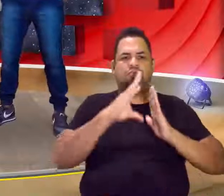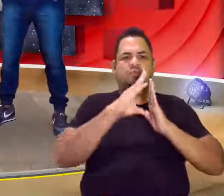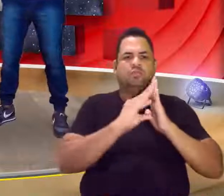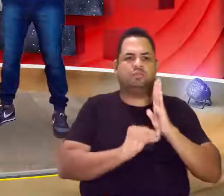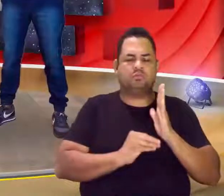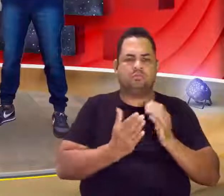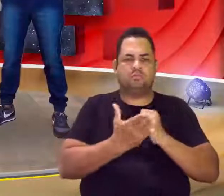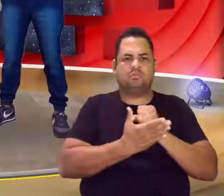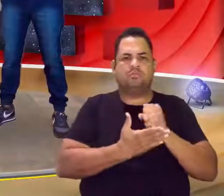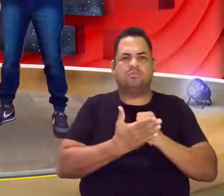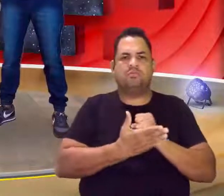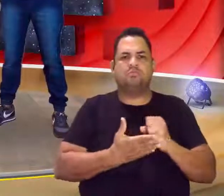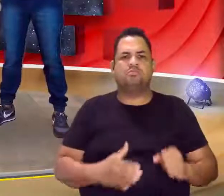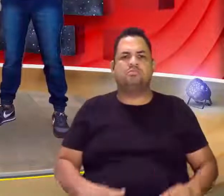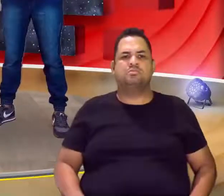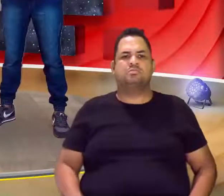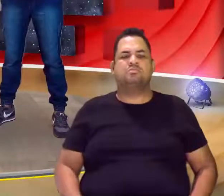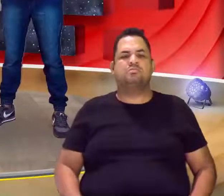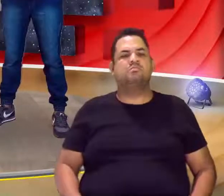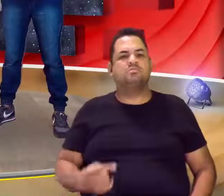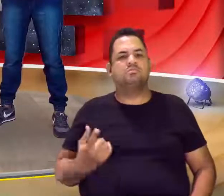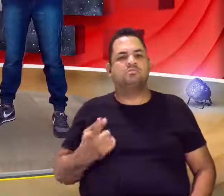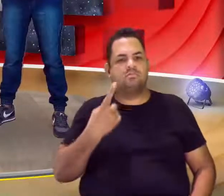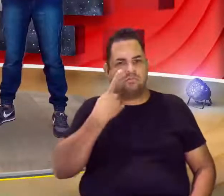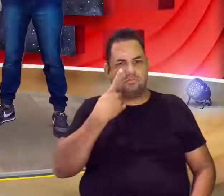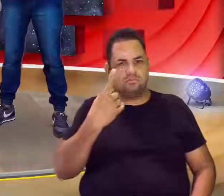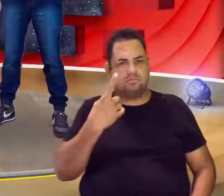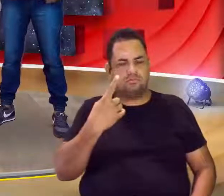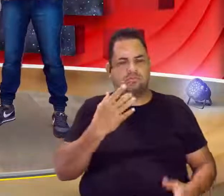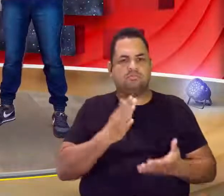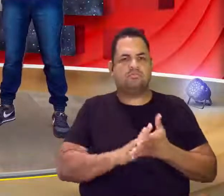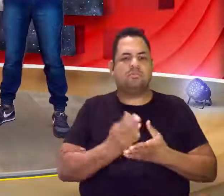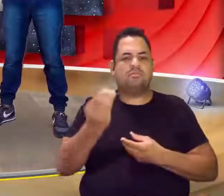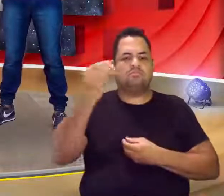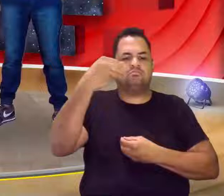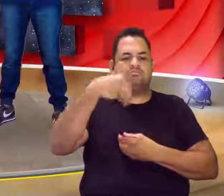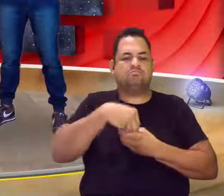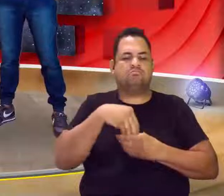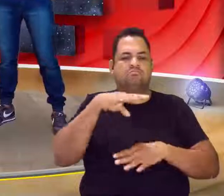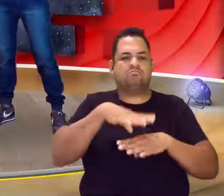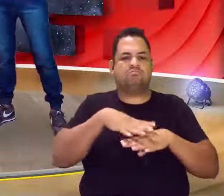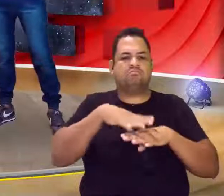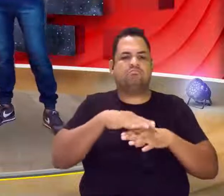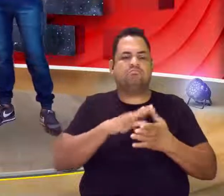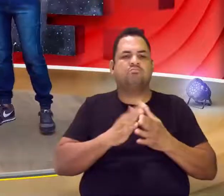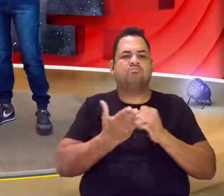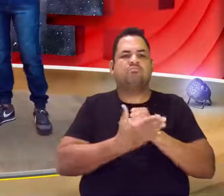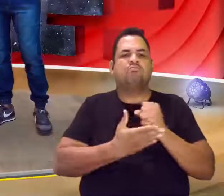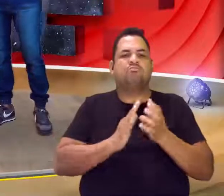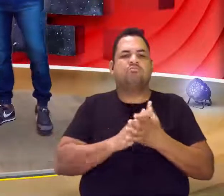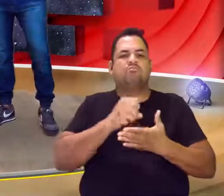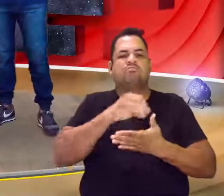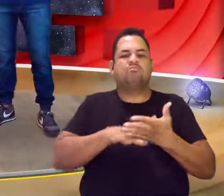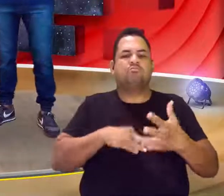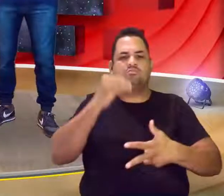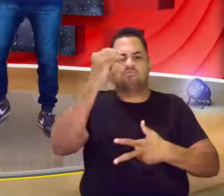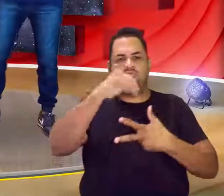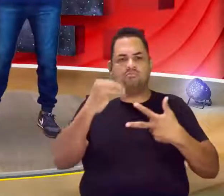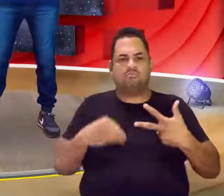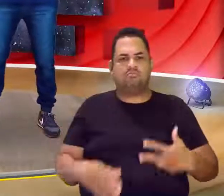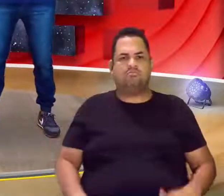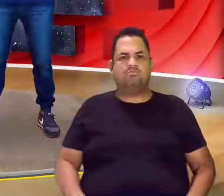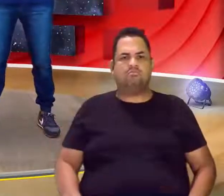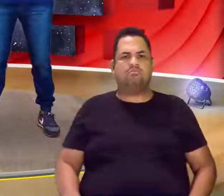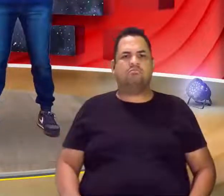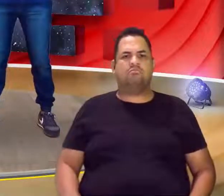bem básico aí, né? Então, olha aí, vai onde a gente viu que é inserida a matemática básica o tempo todo nas questões do Enem, Isso né? mesmo. E